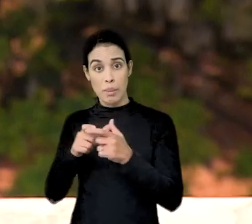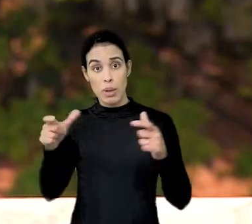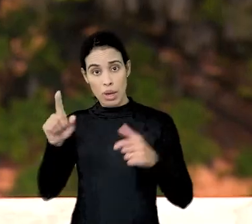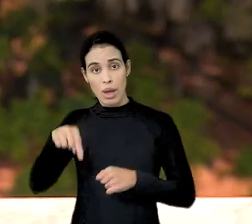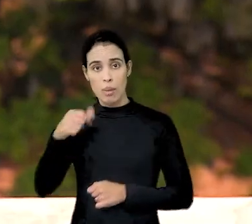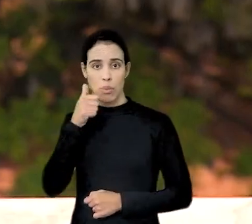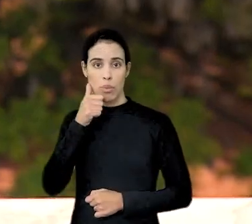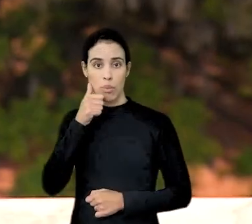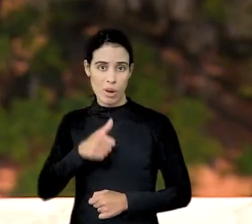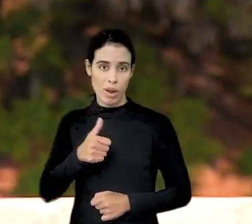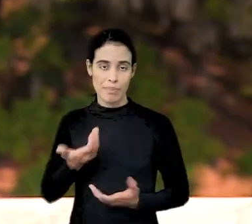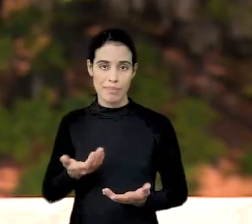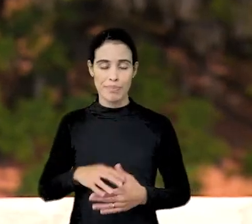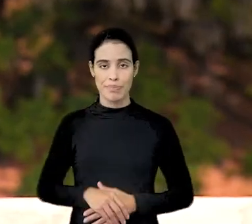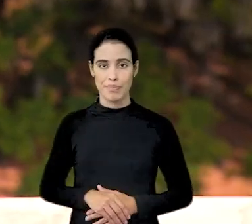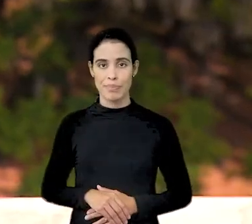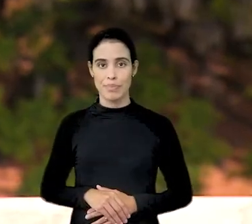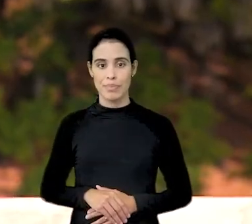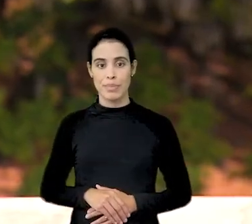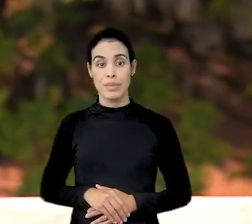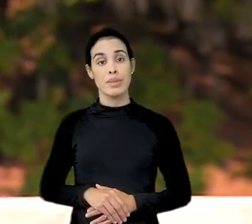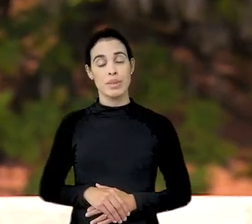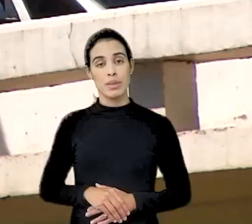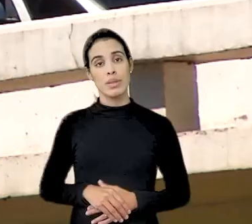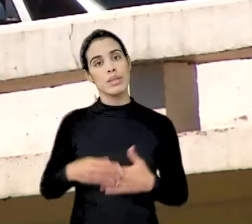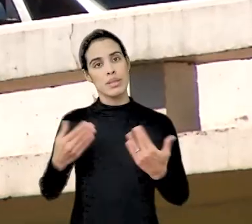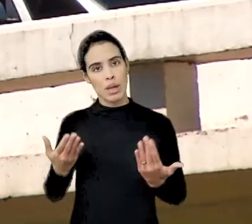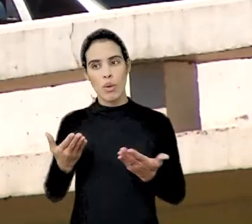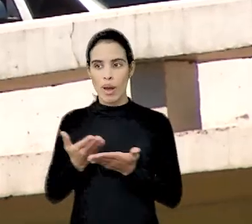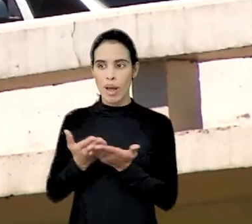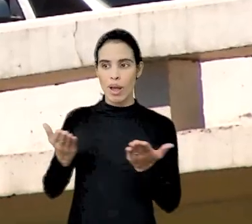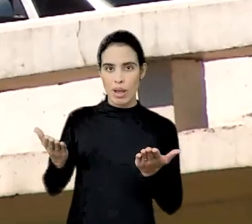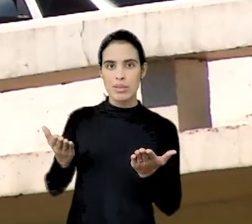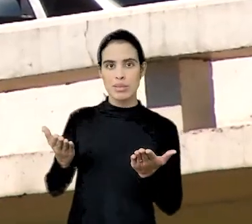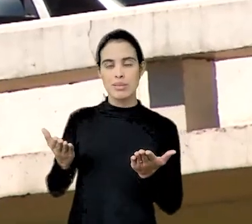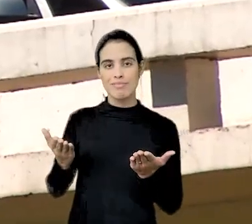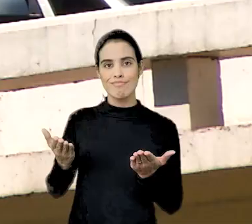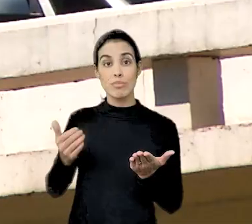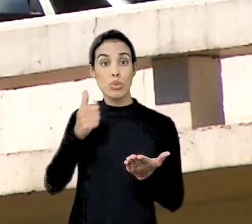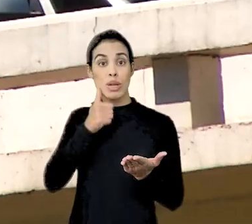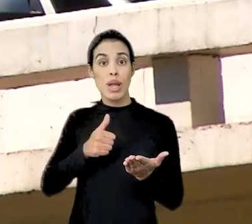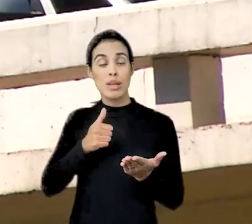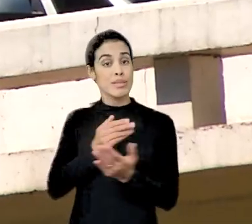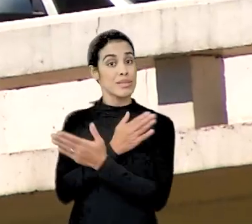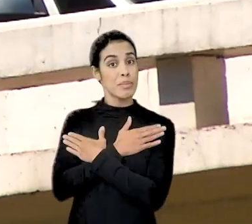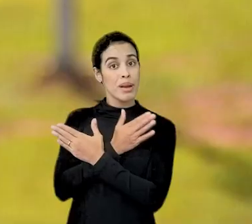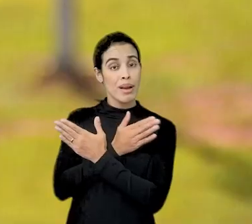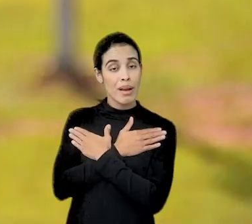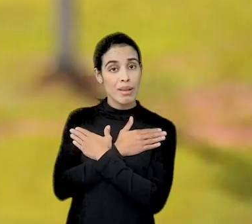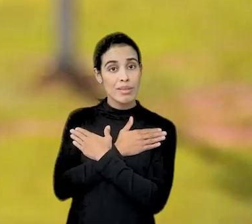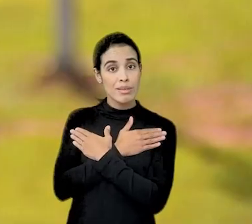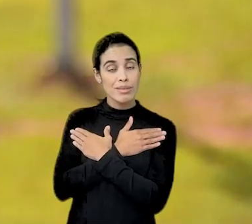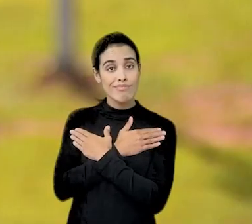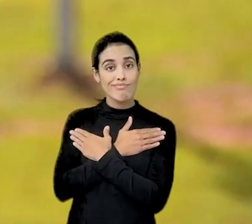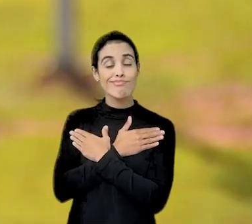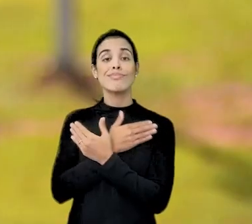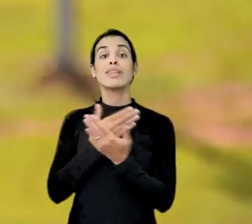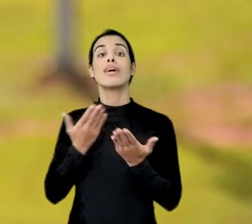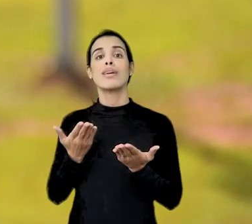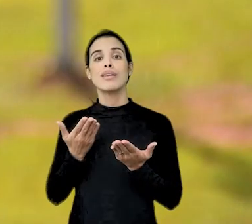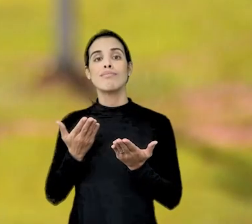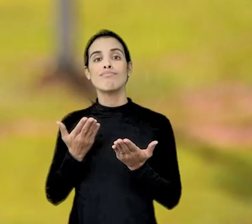são mulheres. Então, nós vamos ter, além de todos esses aspectos, pessoas que estão desempregadas e que